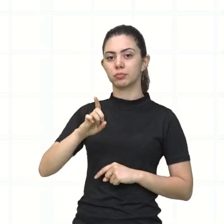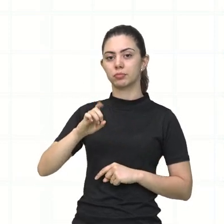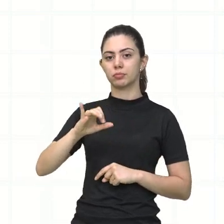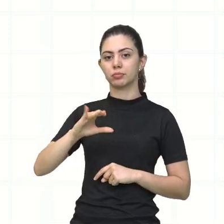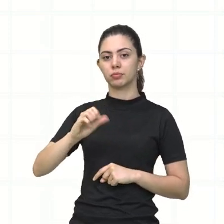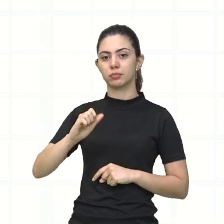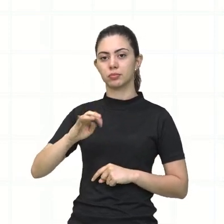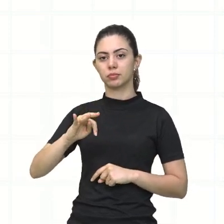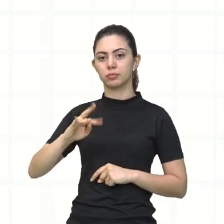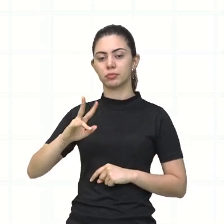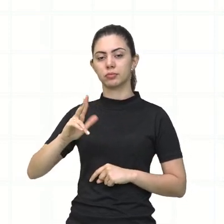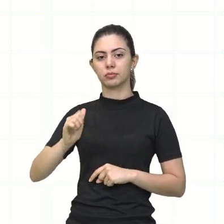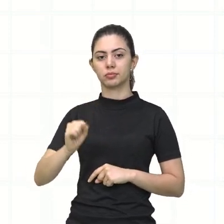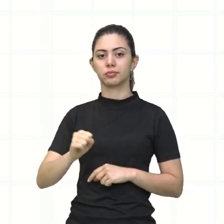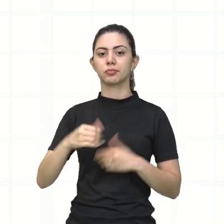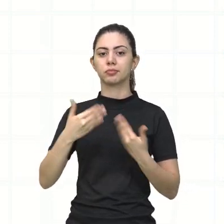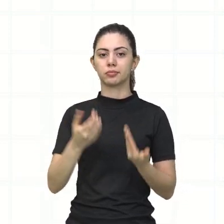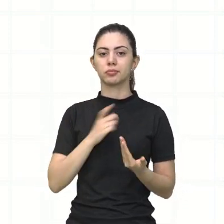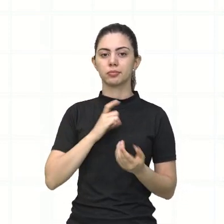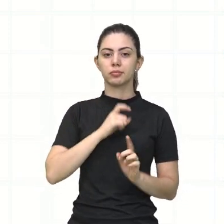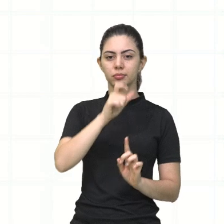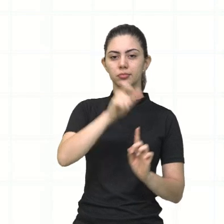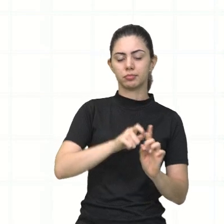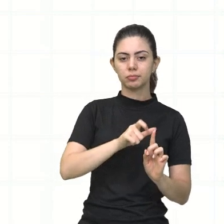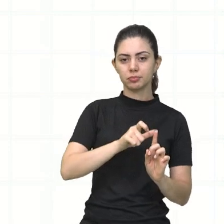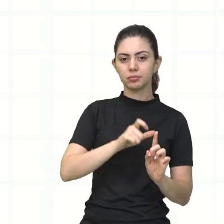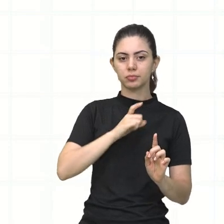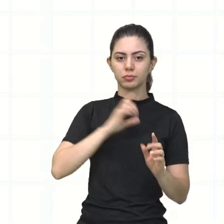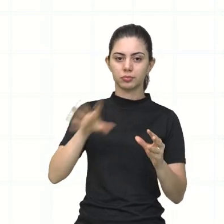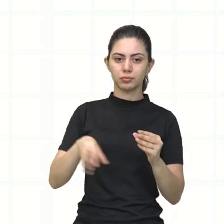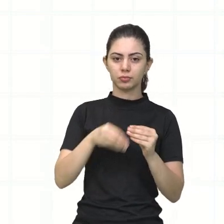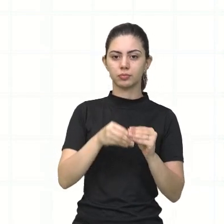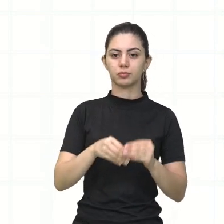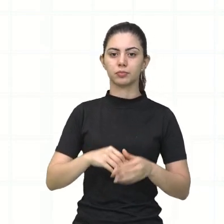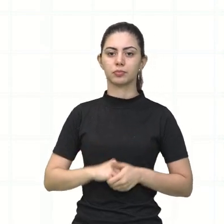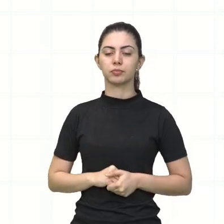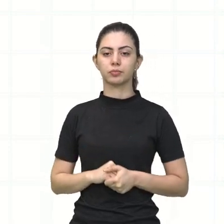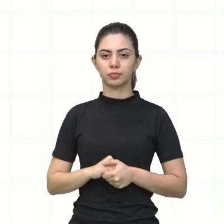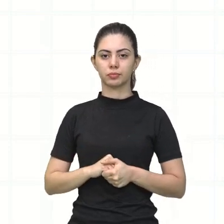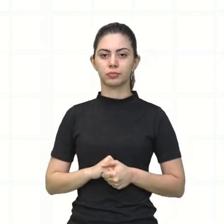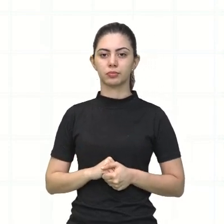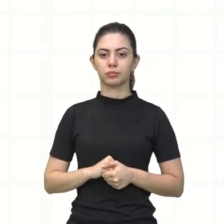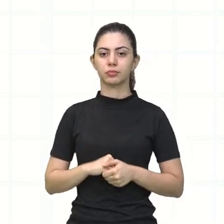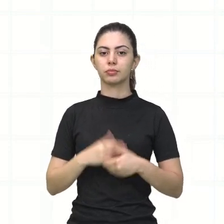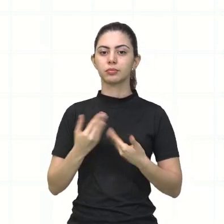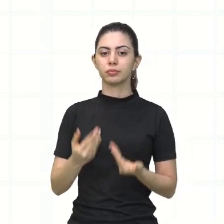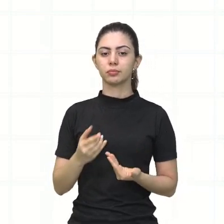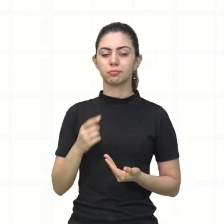uma característica dele. Minha maior esperança, olha o verbo de ligação, é que